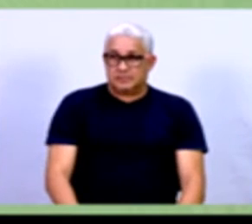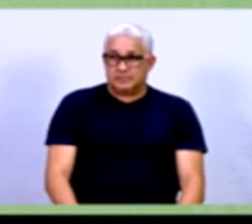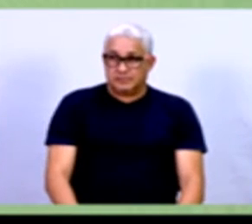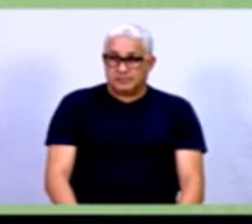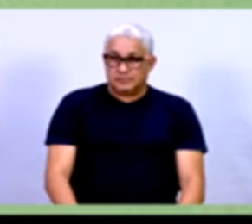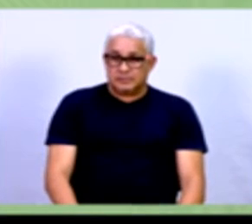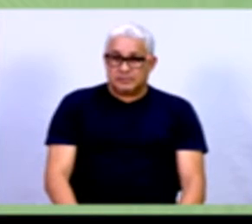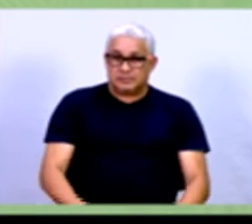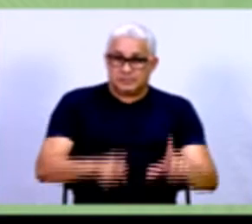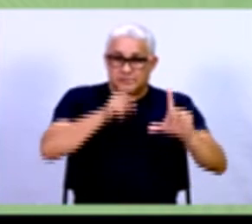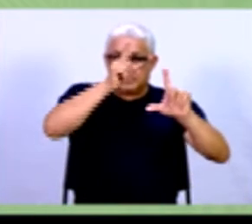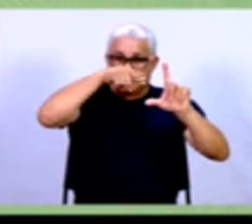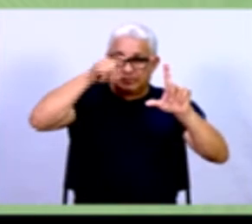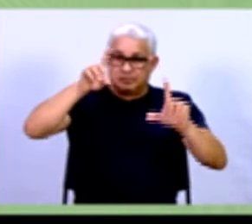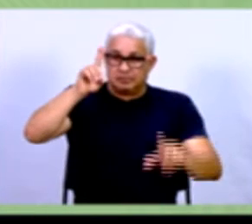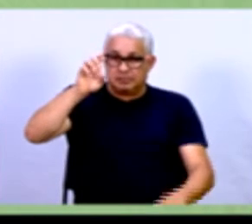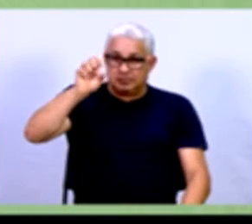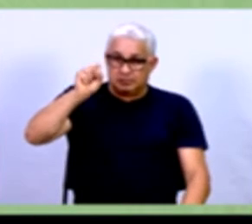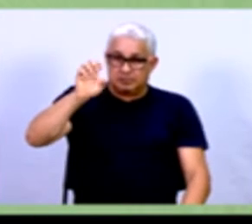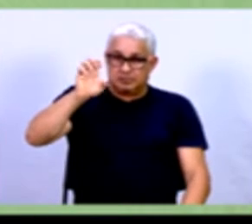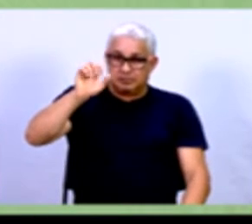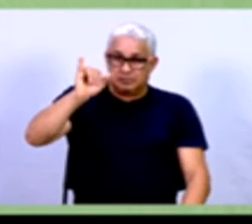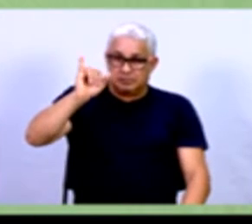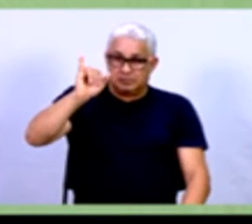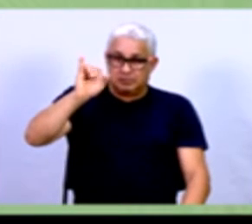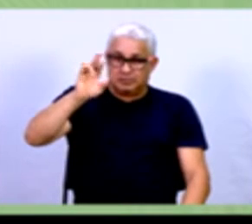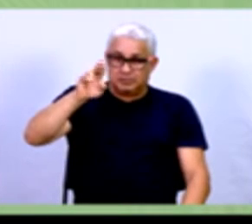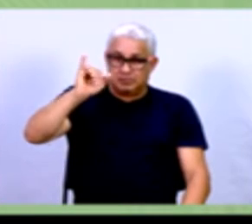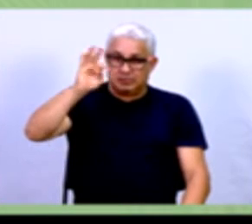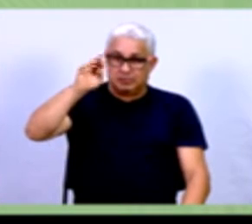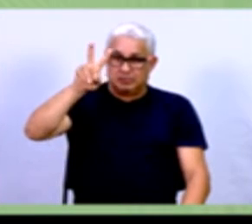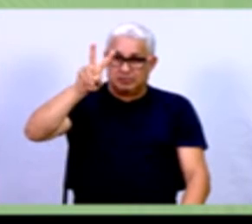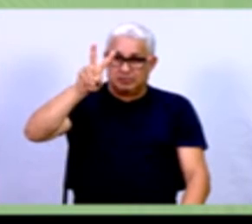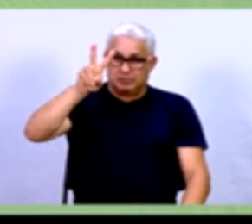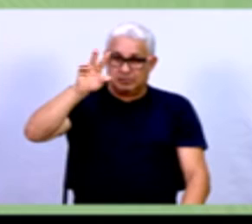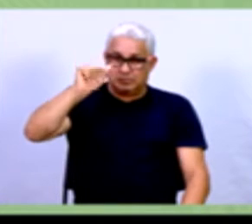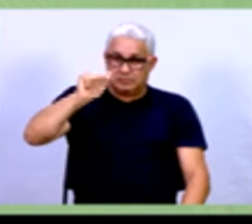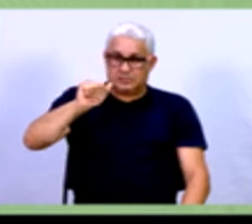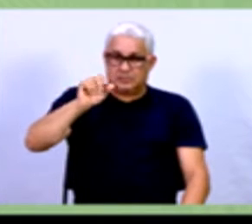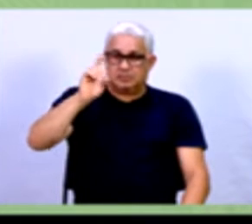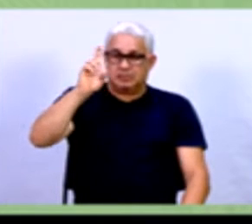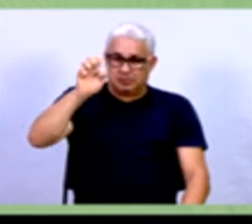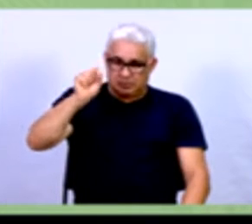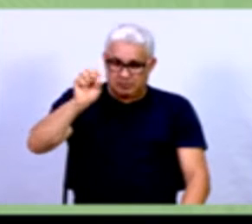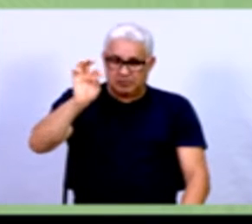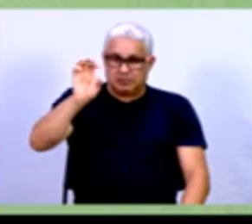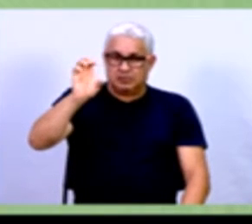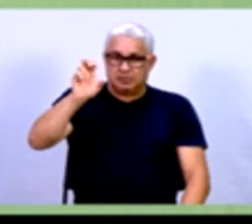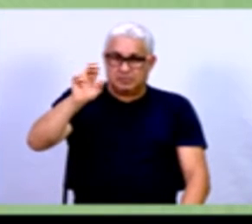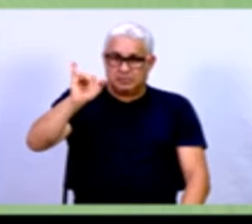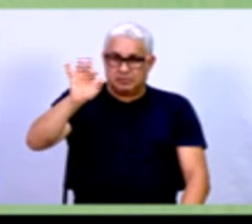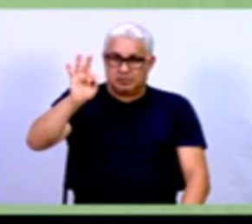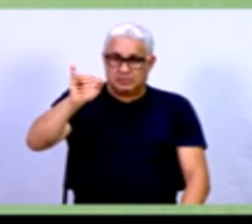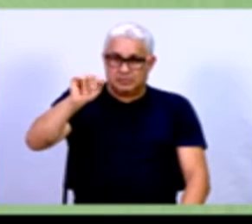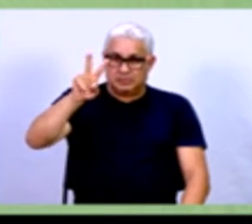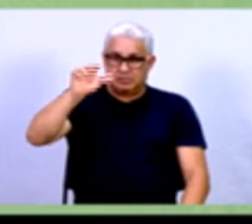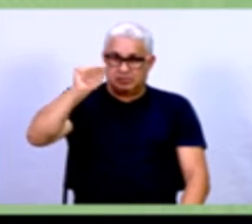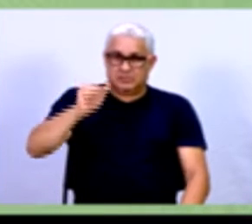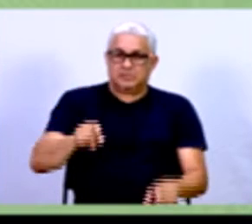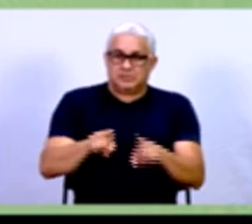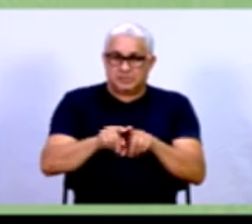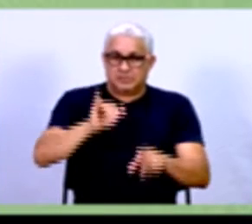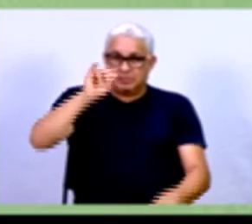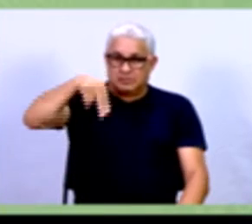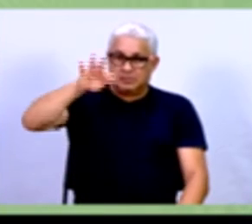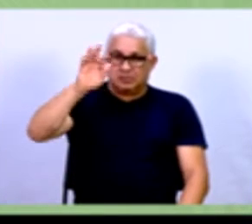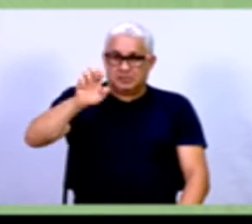A estatística descritiva consiste dos dados e interpreta, né? E a inferência estatística é estimação de